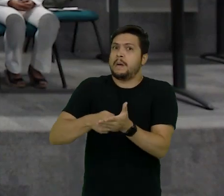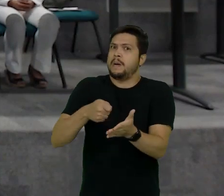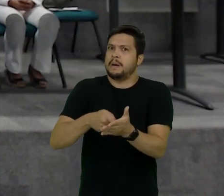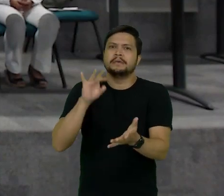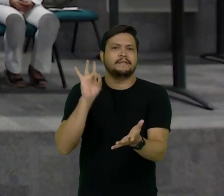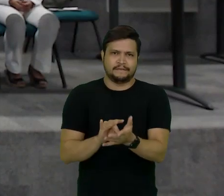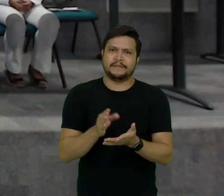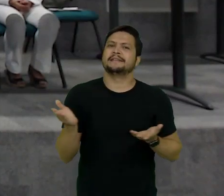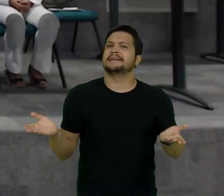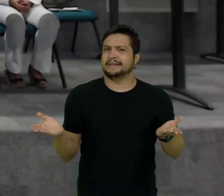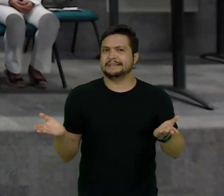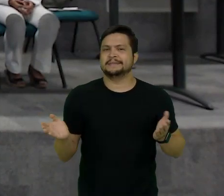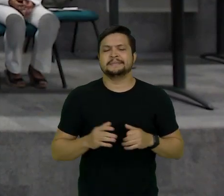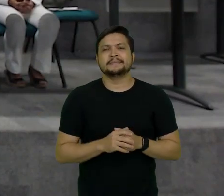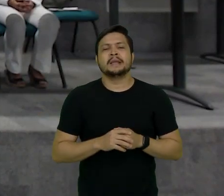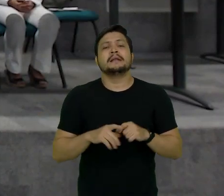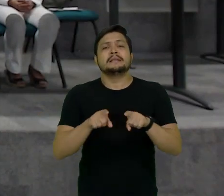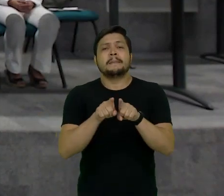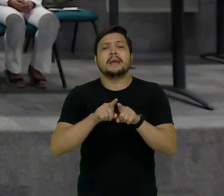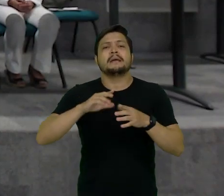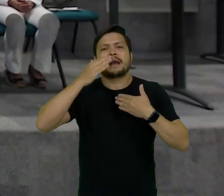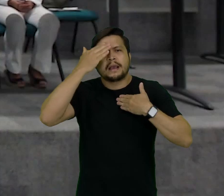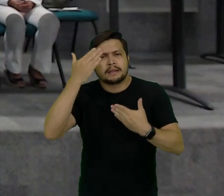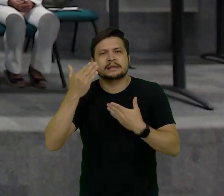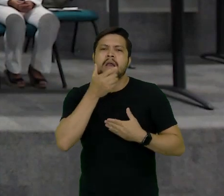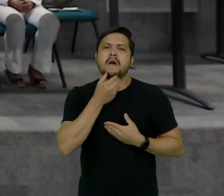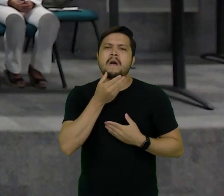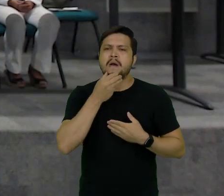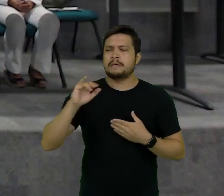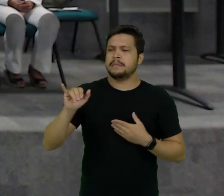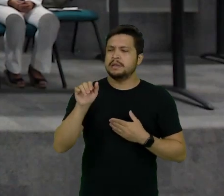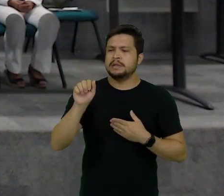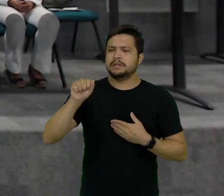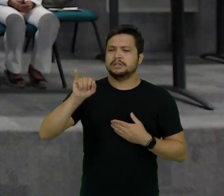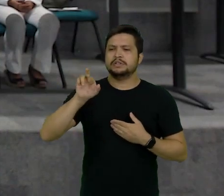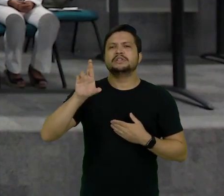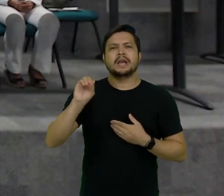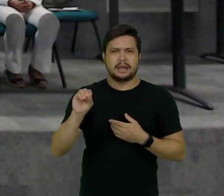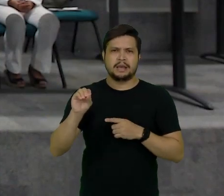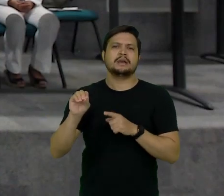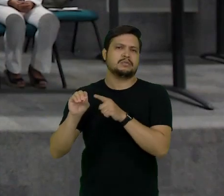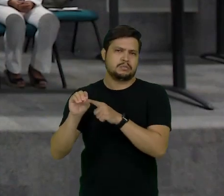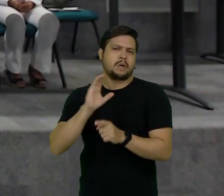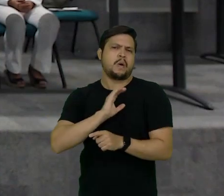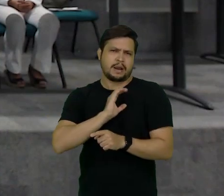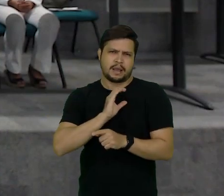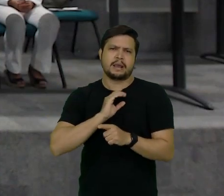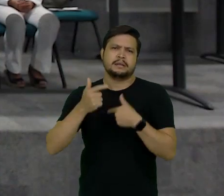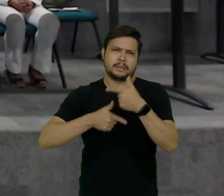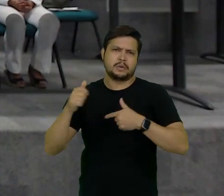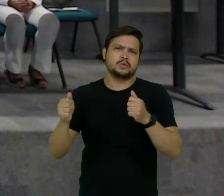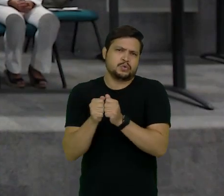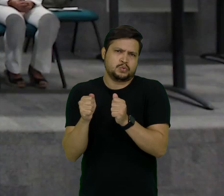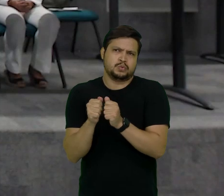Eliene, né? O Jairo, que foi nosso colega funcionário lá, não foi muito tempo, mas